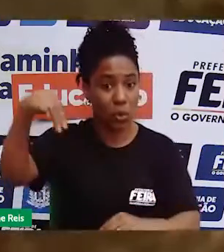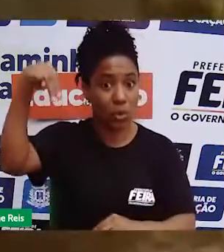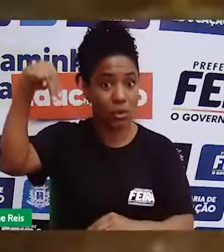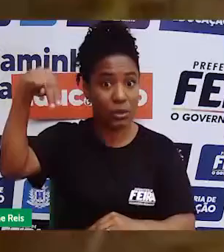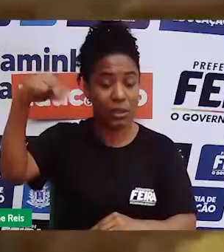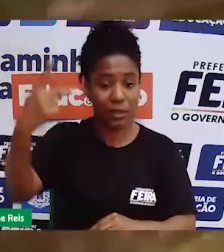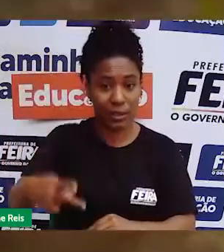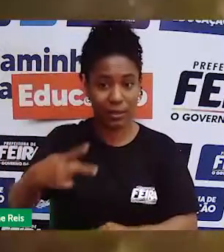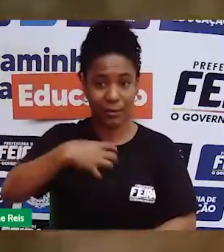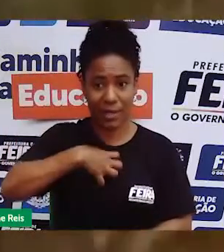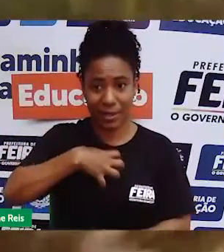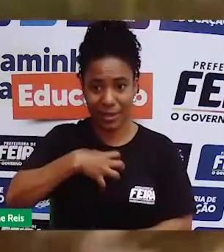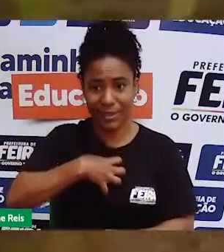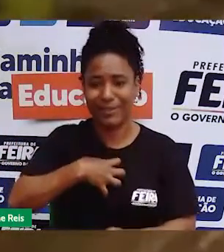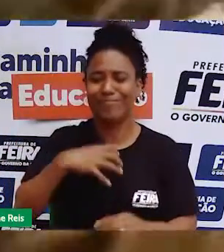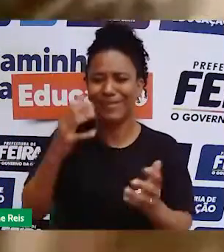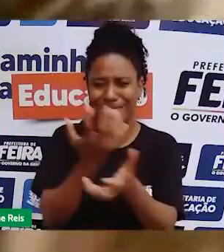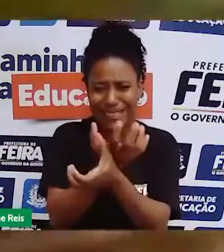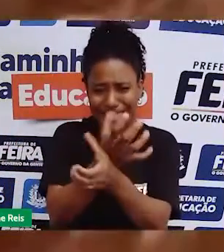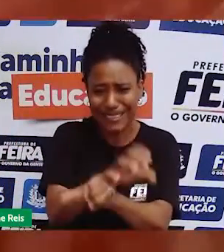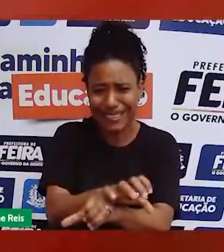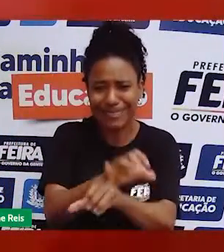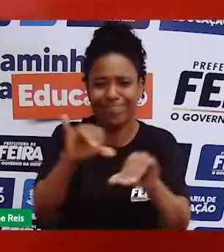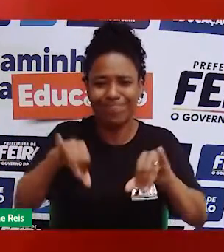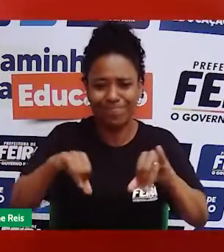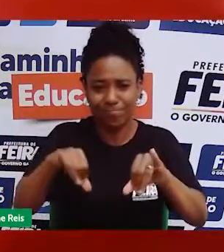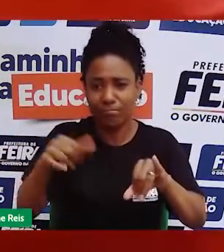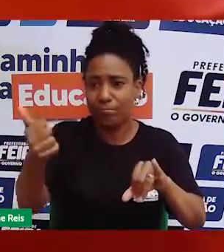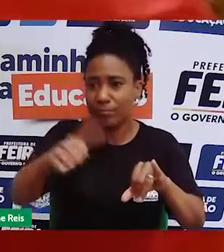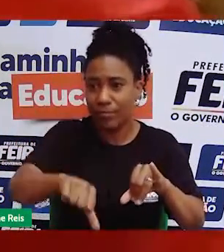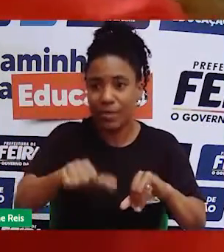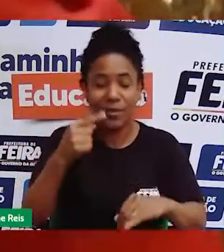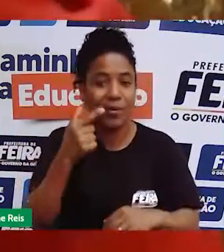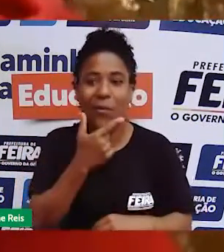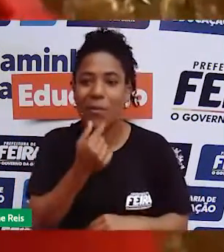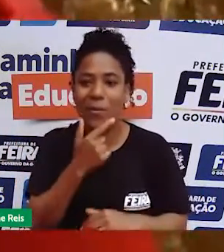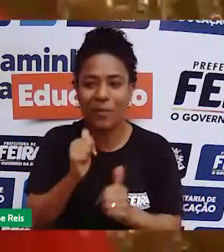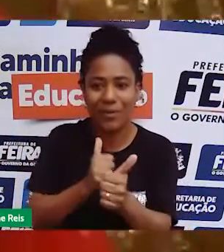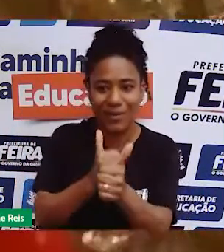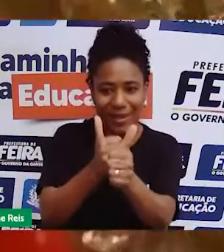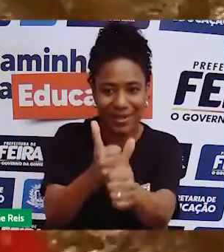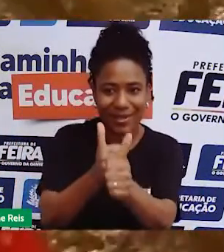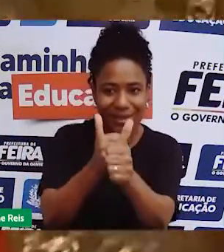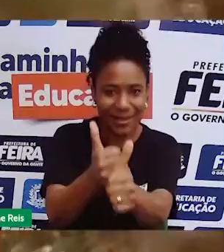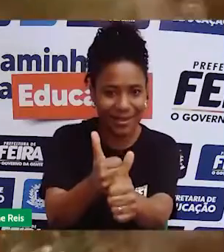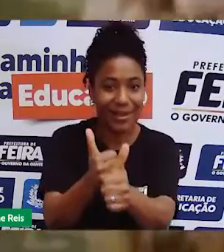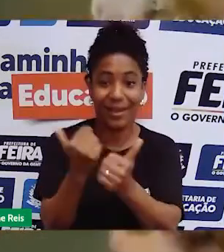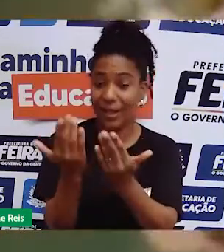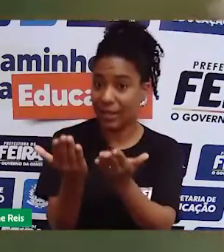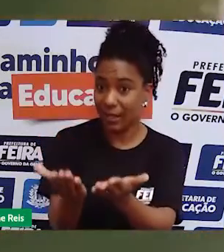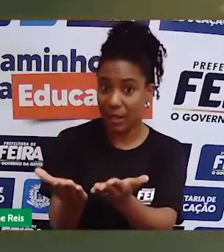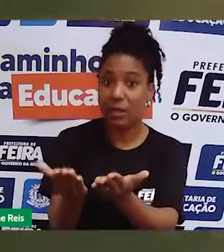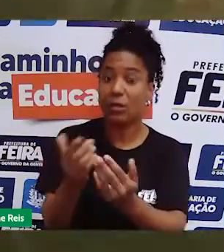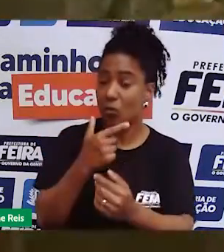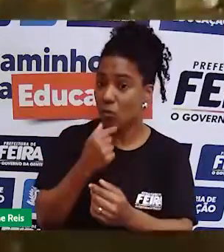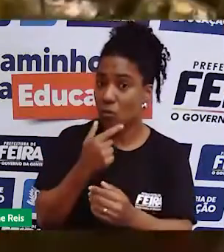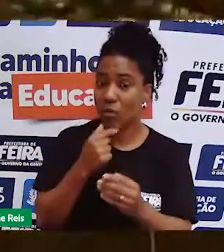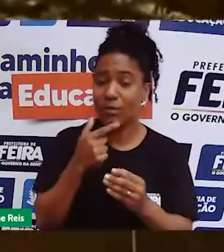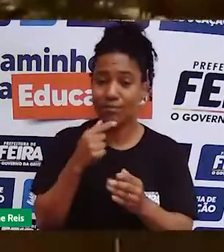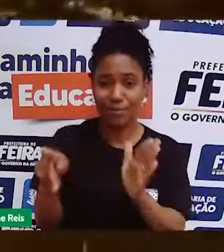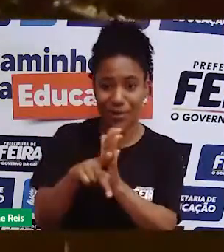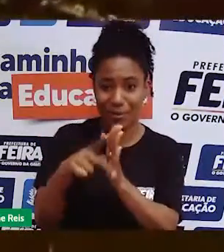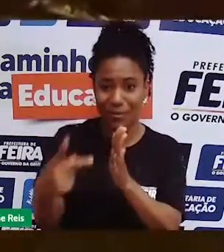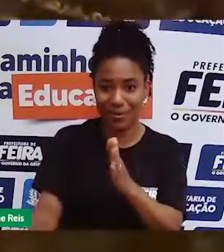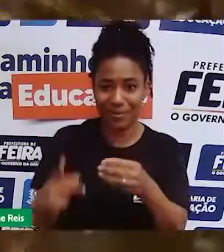atingidas. Nós visitamos a região com um guia local, Seu Vial, um homem do campo que cresceu em meio à riqueza botânica